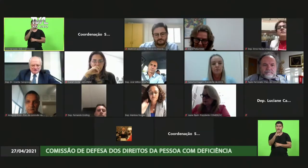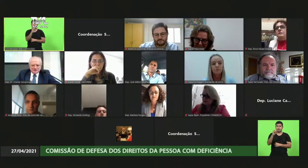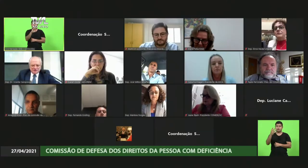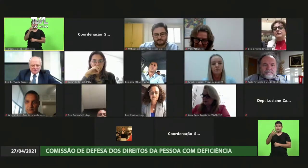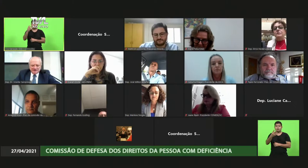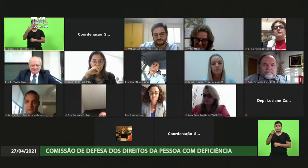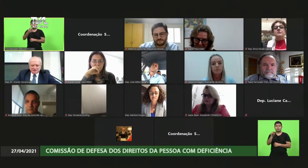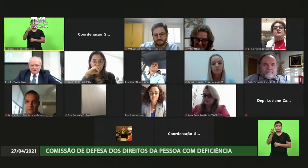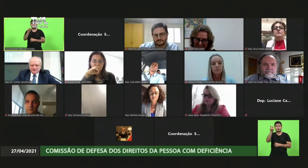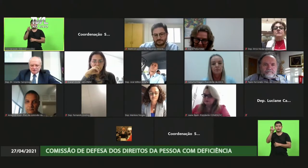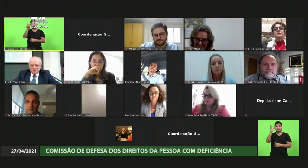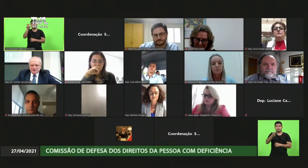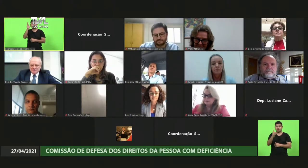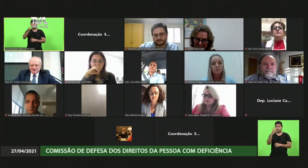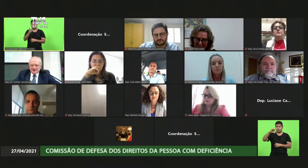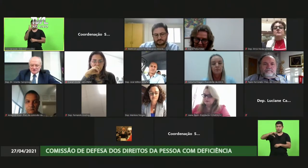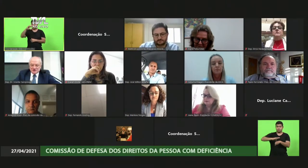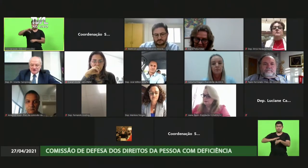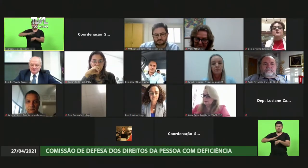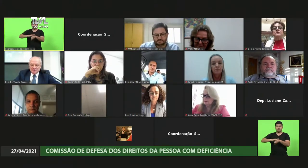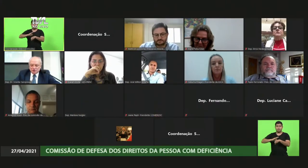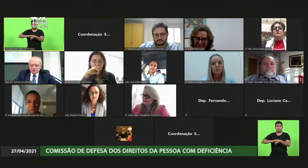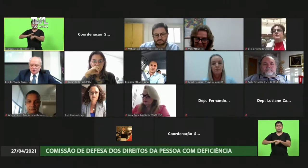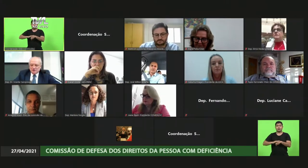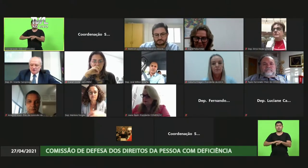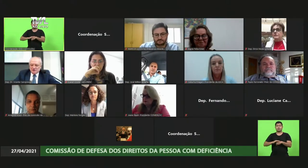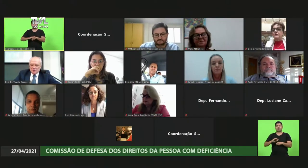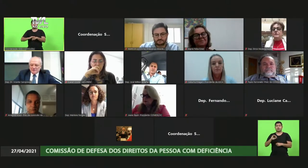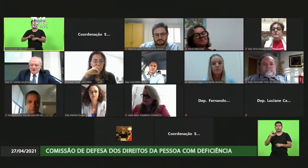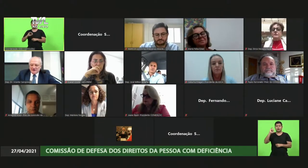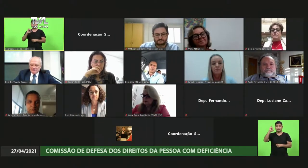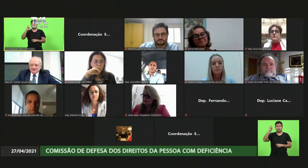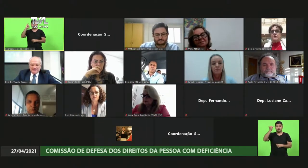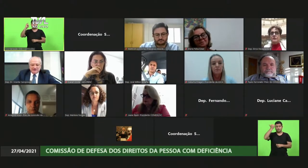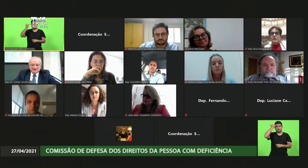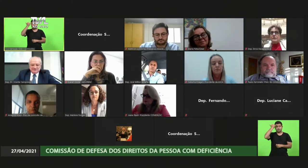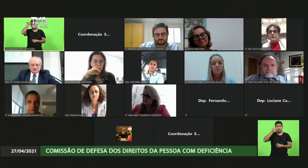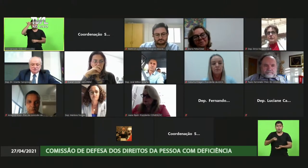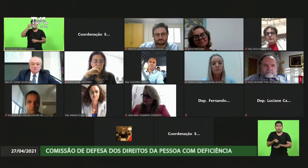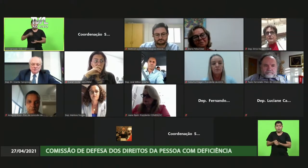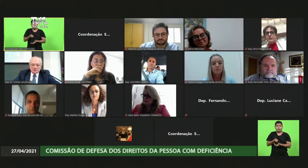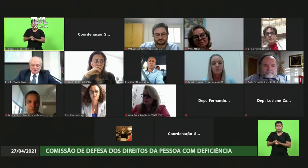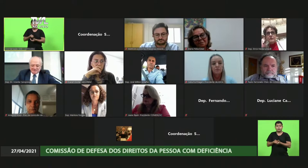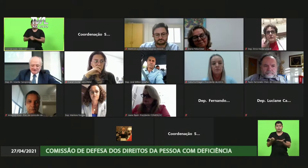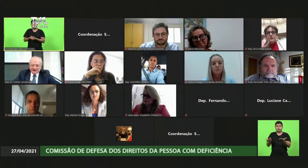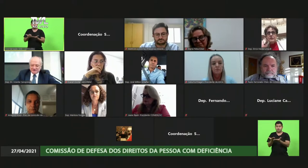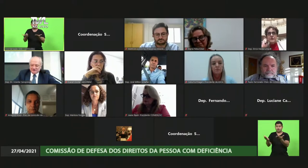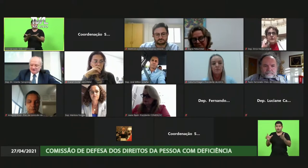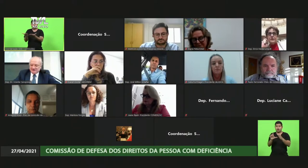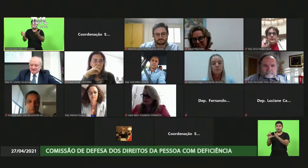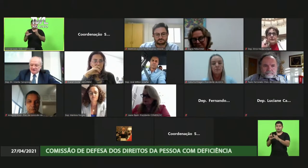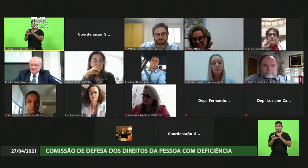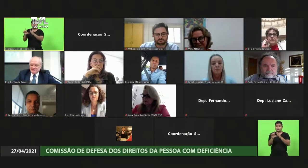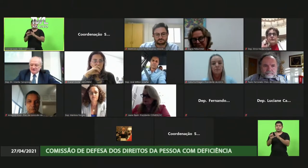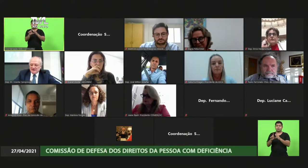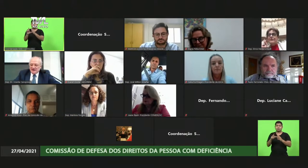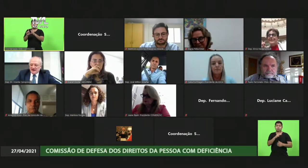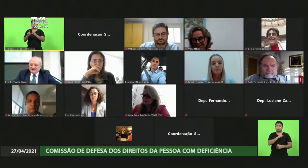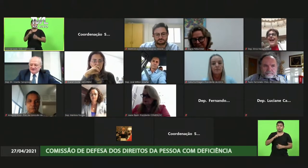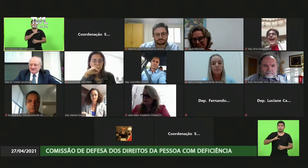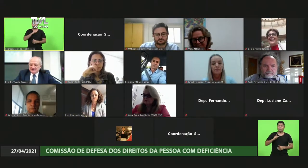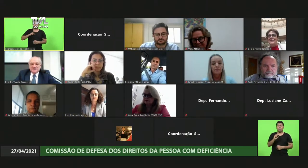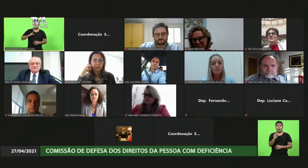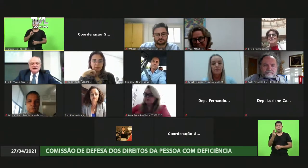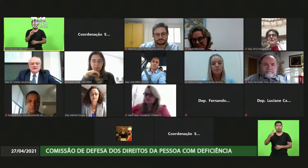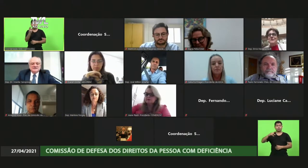004.5 de 2019, autoria, deputado Jair Mioto, que obriga os estabelecimentos públicos e privados de Santa Catarina a